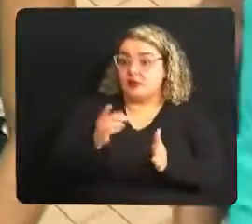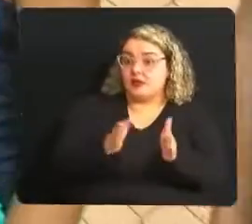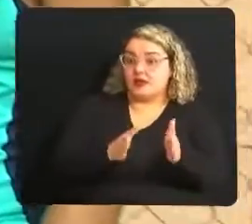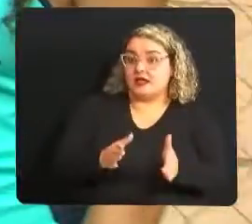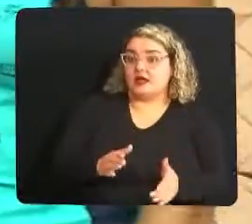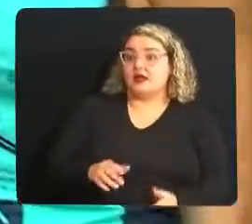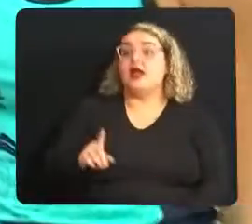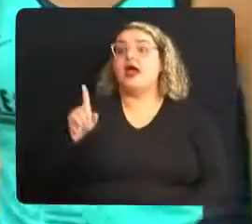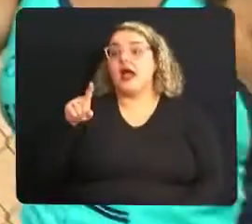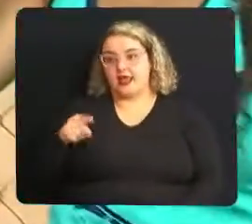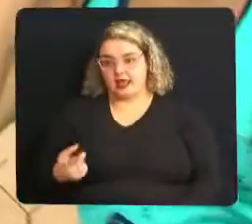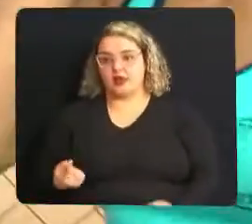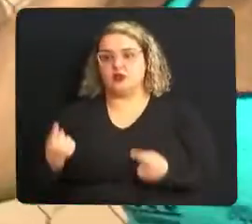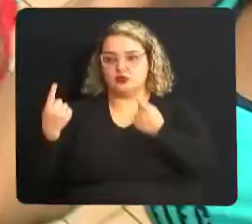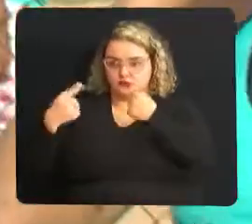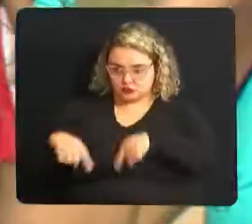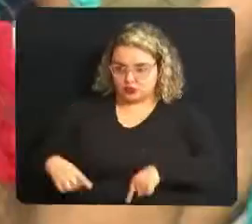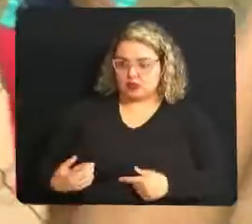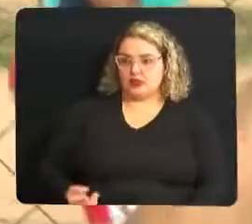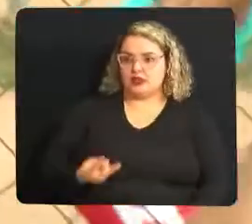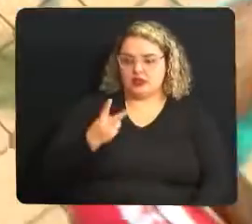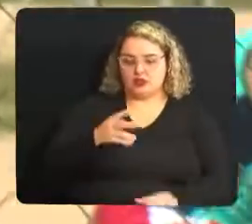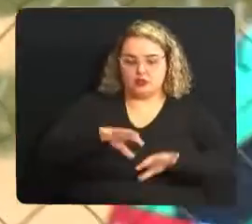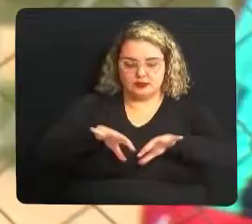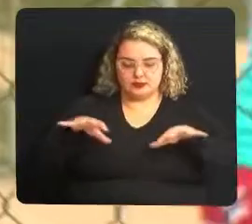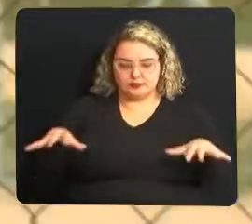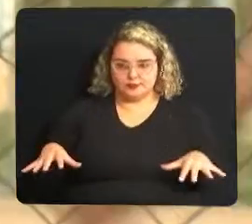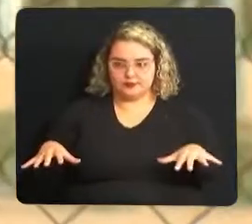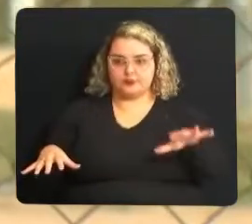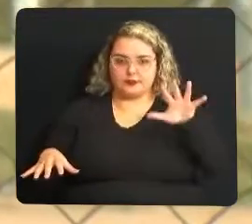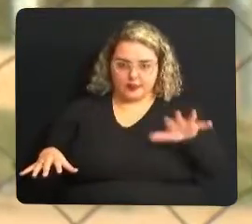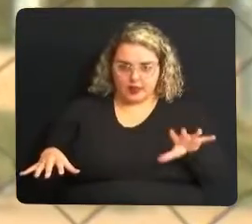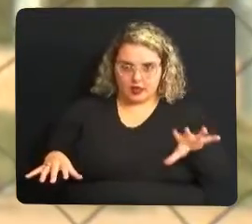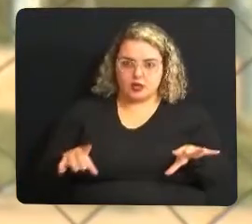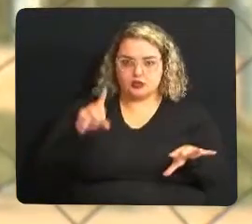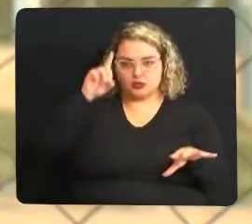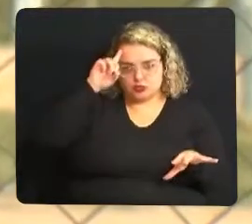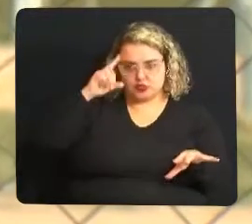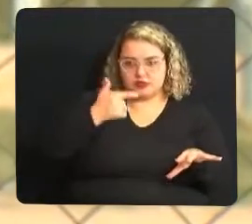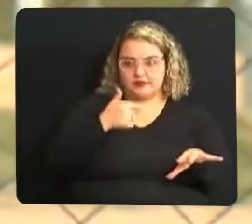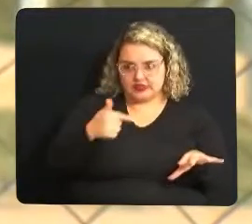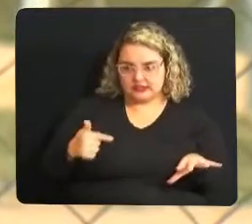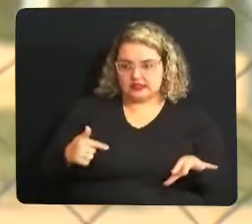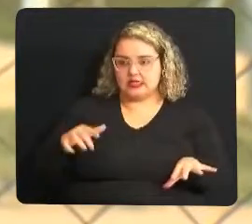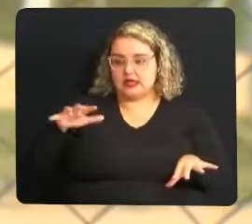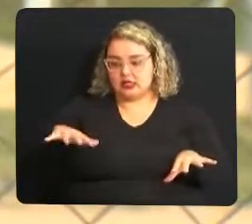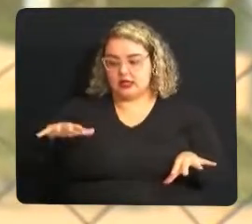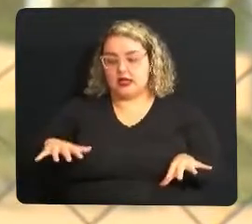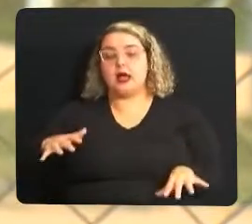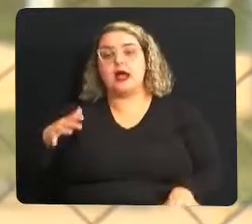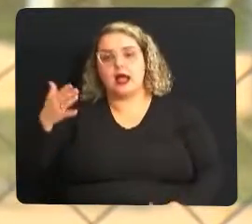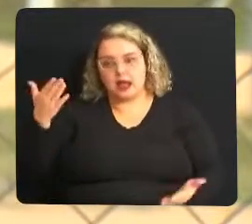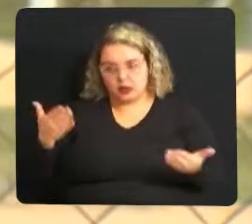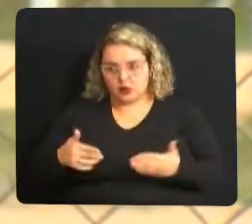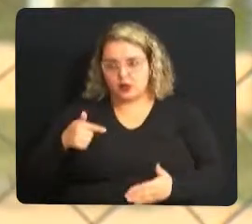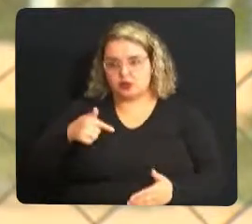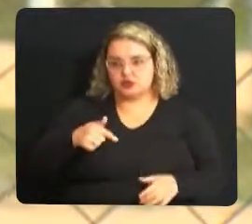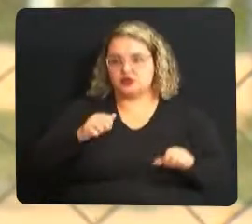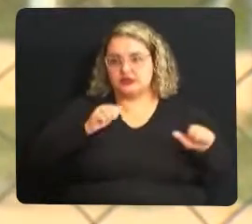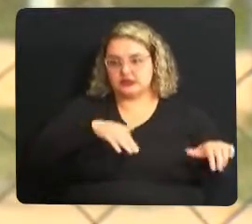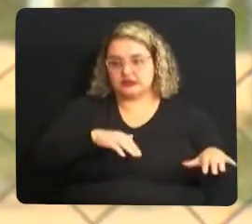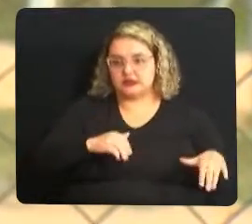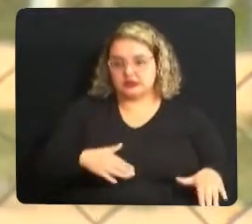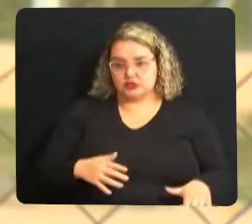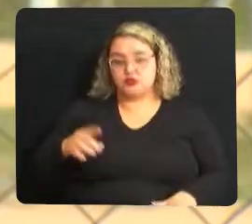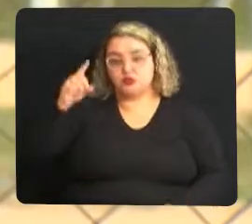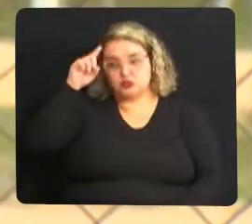etapa né Isso se torneio a gente foi dividido em duas etapas né A primeira ocorreu no dia 27 e essa segunda vai acontecer agora um dia sete de setembro